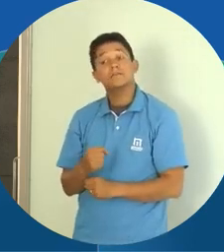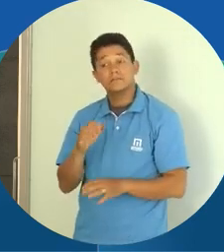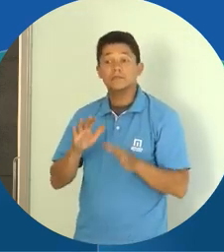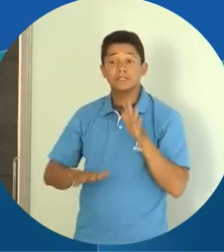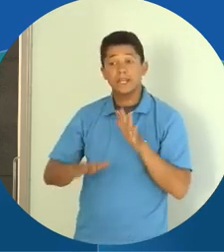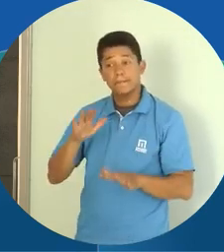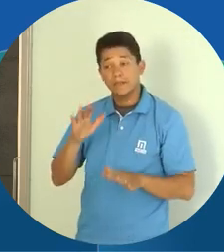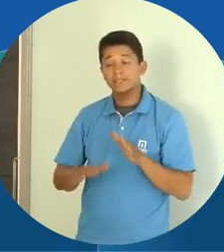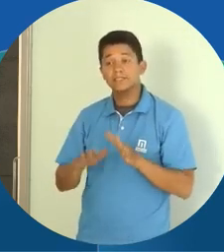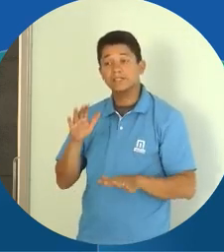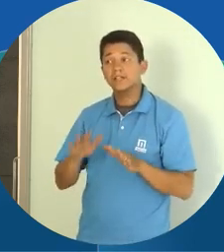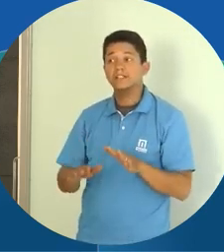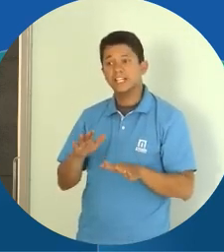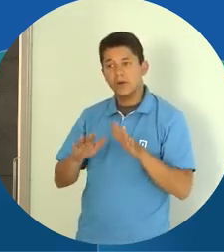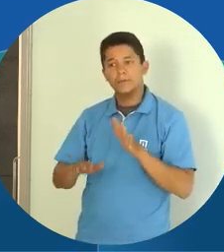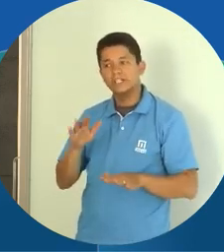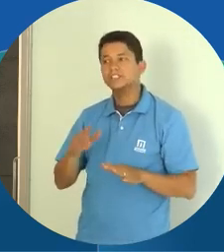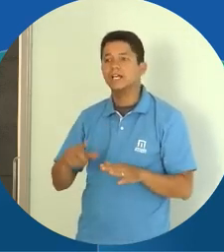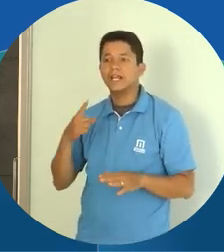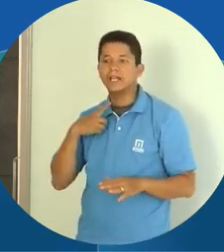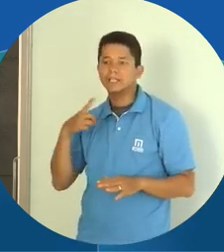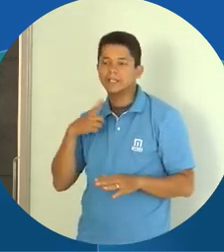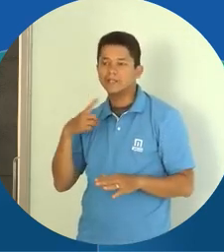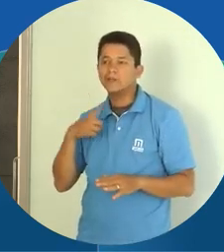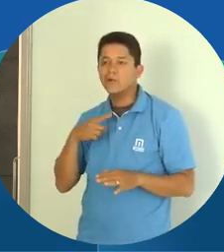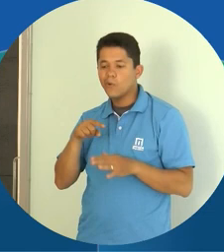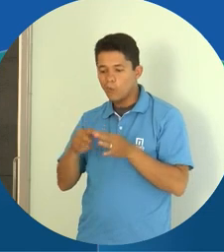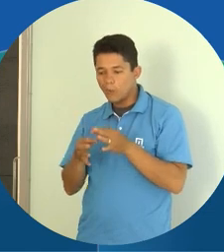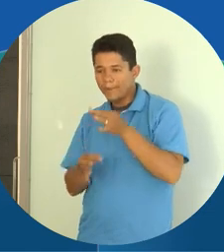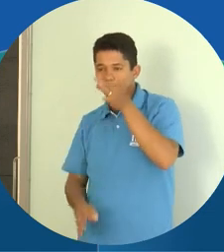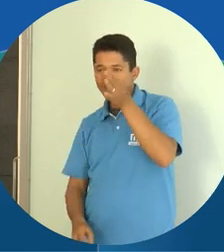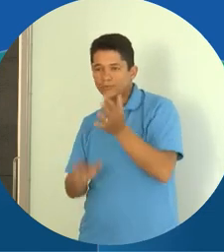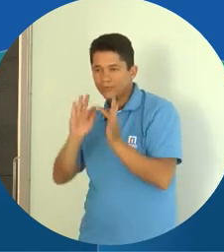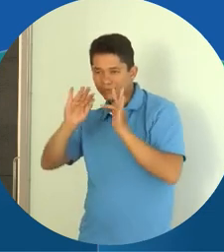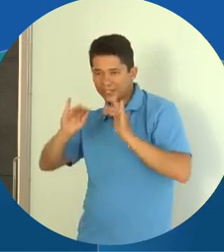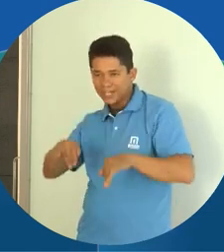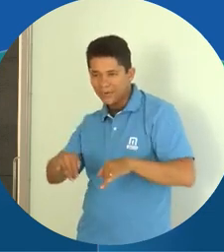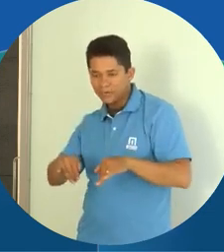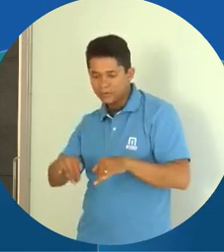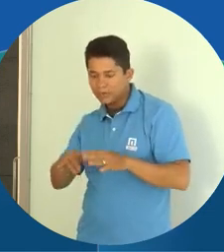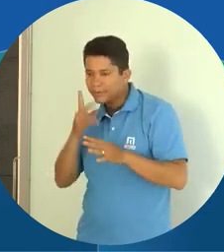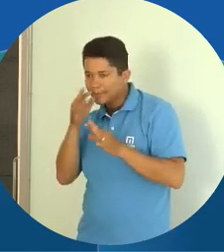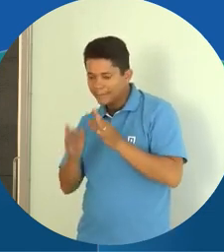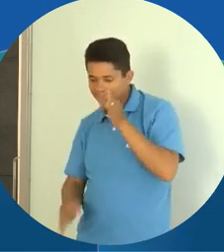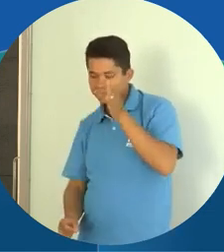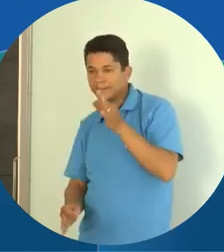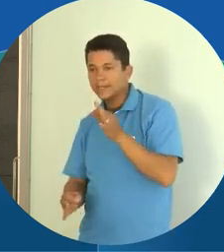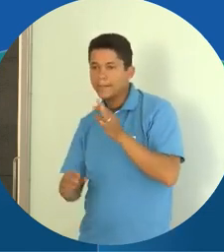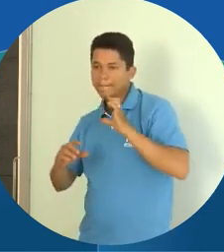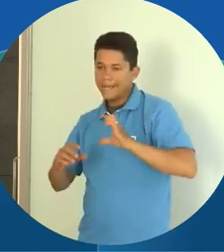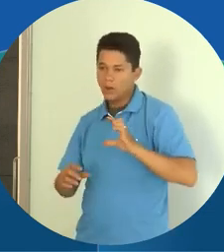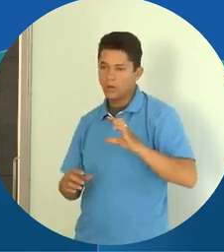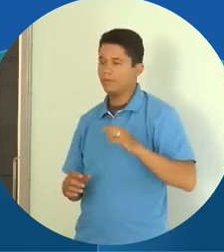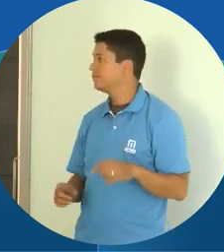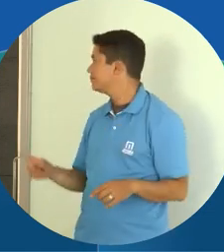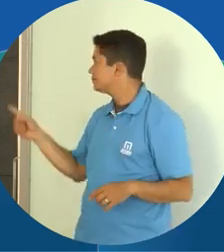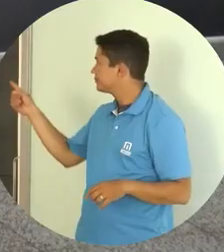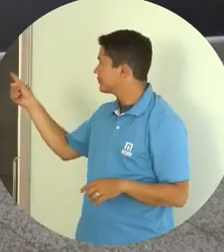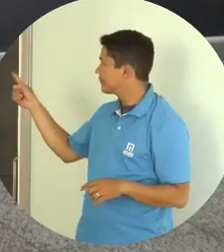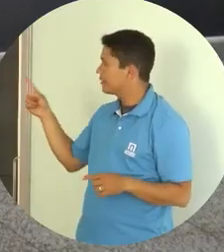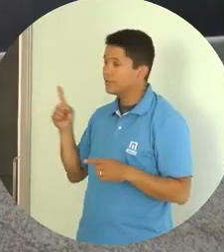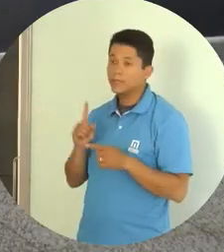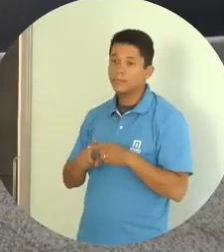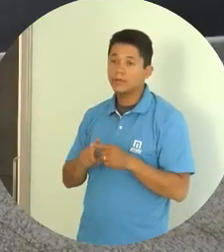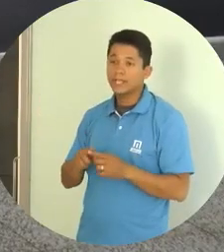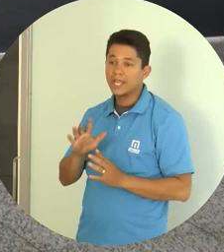tem um comprimento final menor para essa mesma capacidade de carga no terreno, uma vez que a gente tem uma pressão de